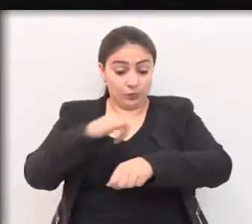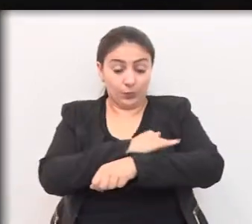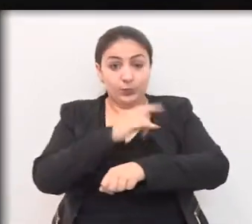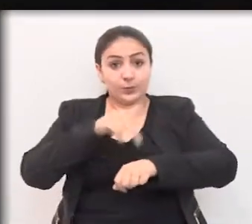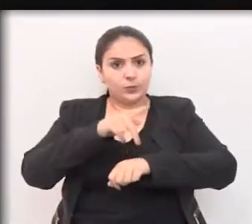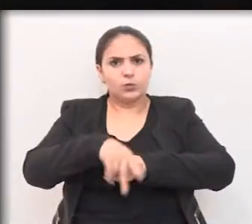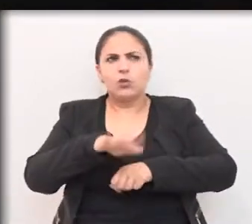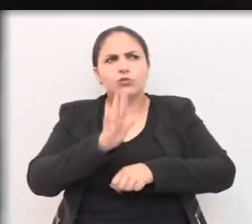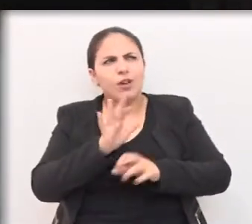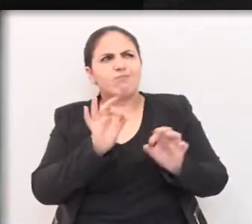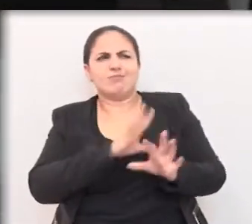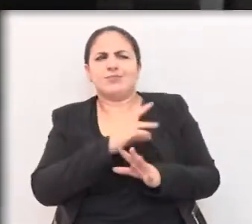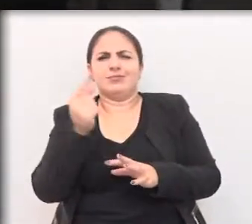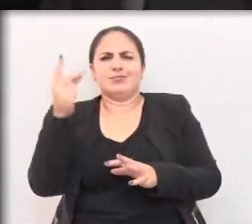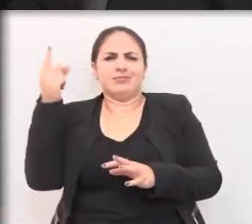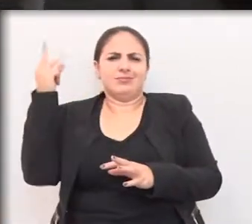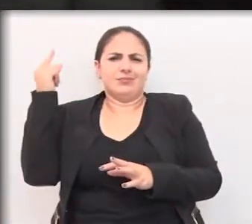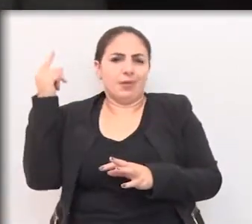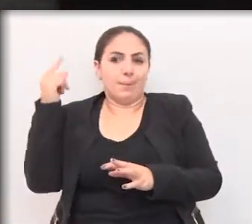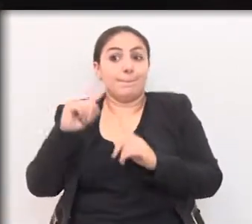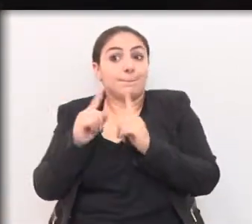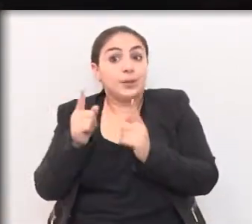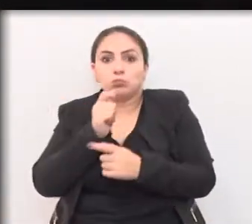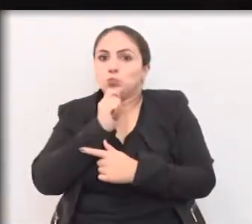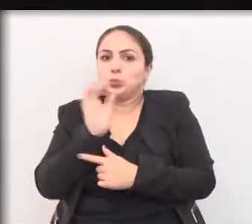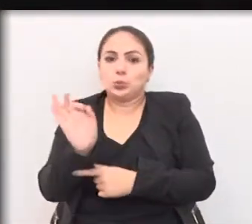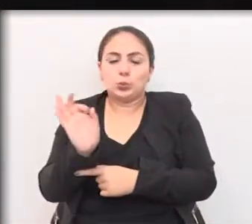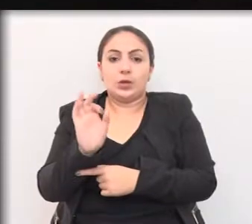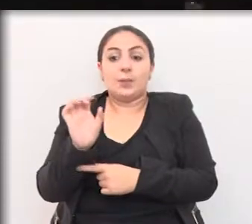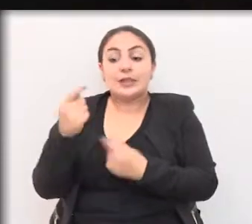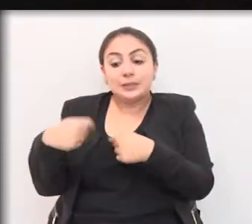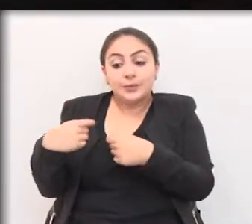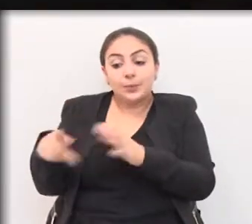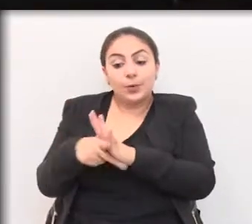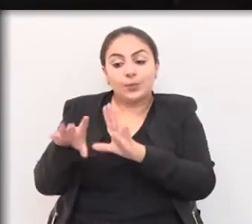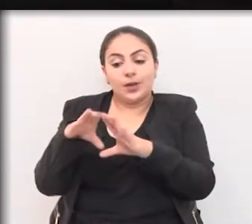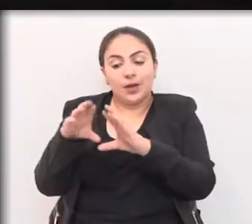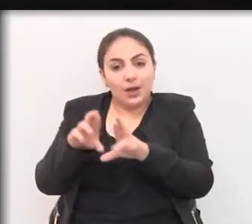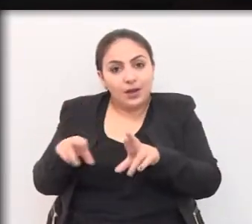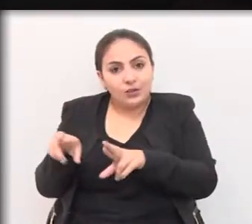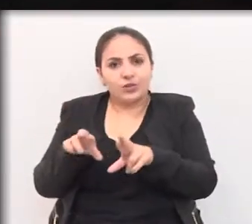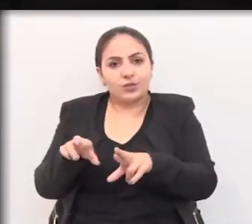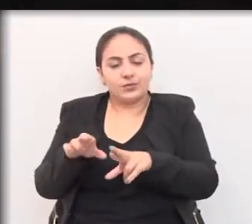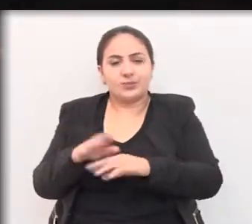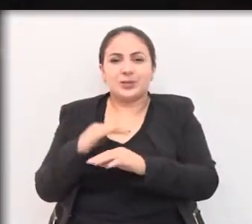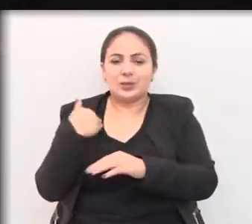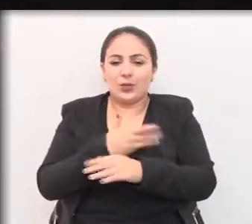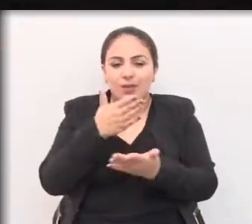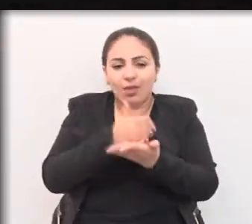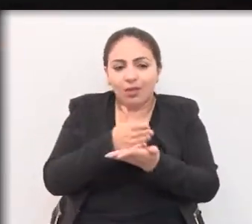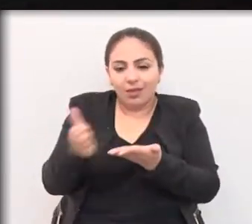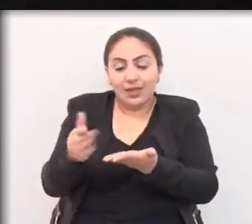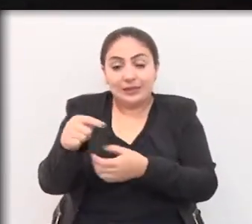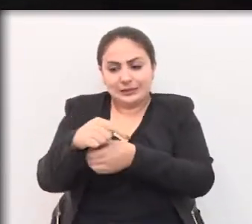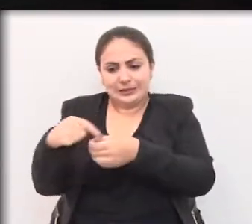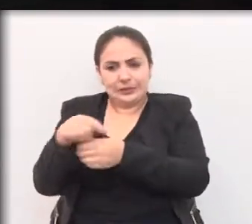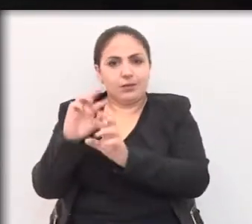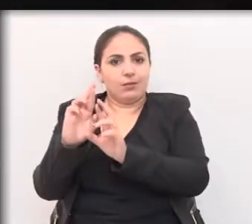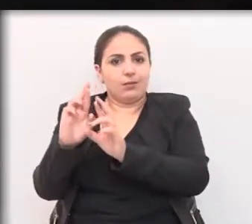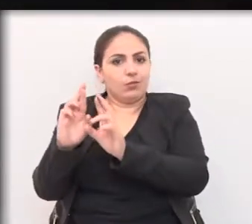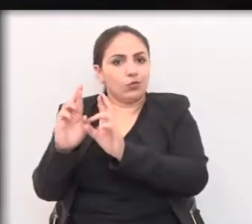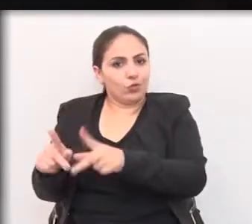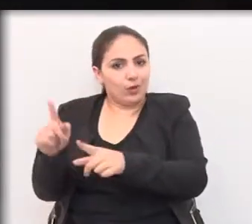estar concluído há muito tempo, porque realmente é uma demanda de uma região, não só da nossa cidade. Temos um divisor de águas. A cidade vai ser